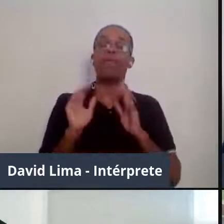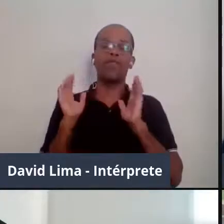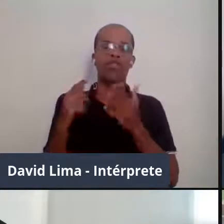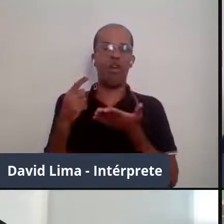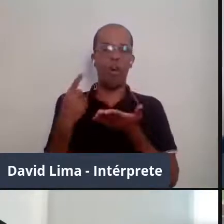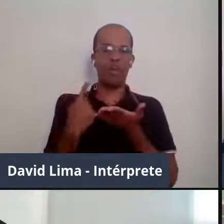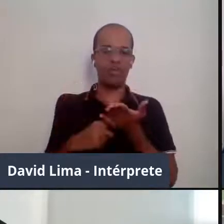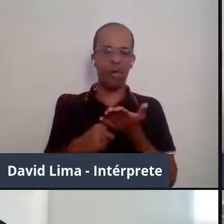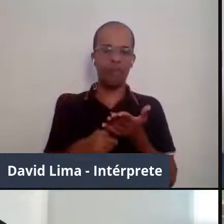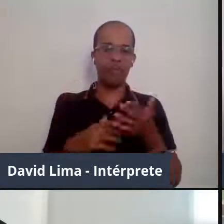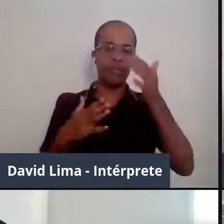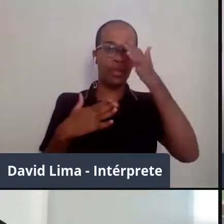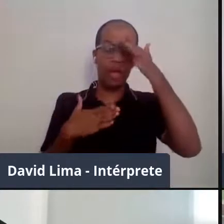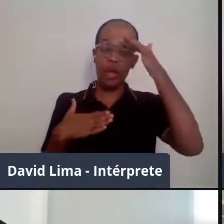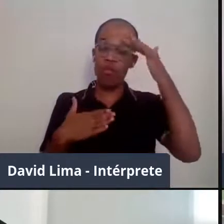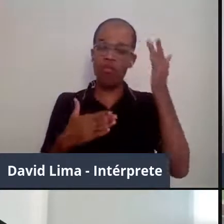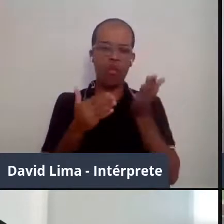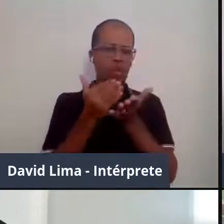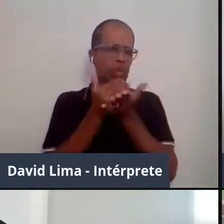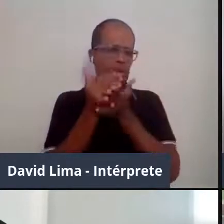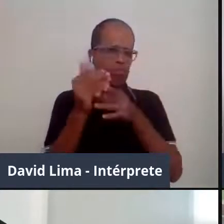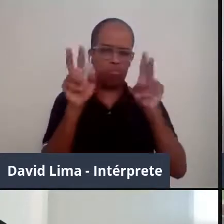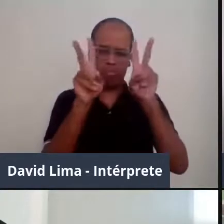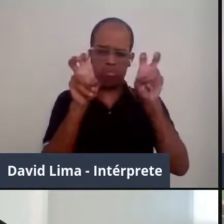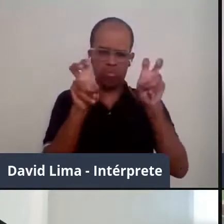faço uma pequena introdução do tema.